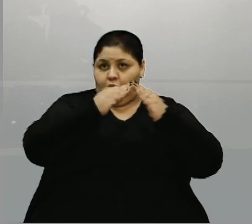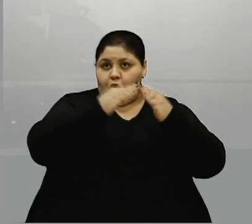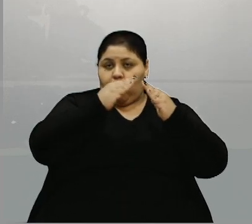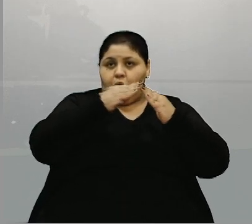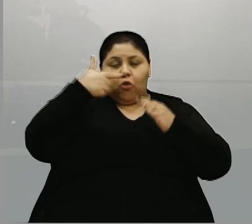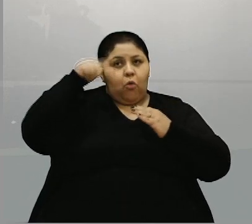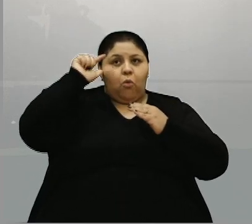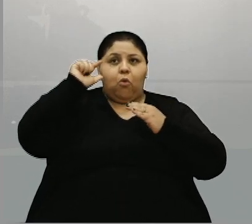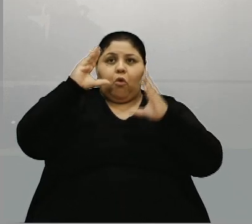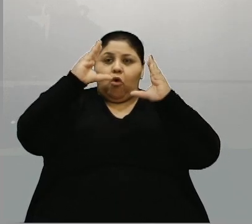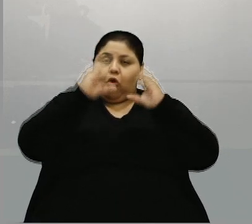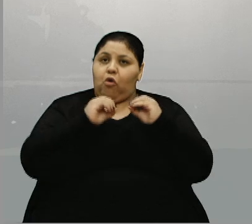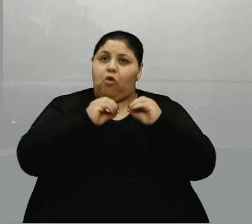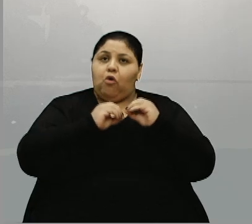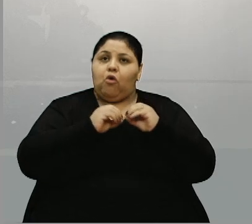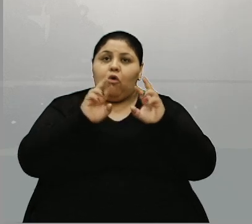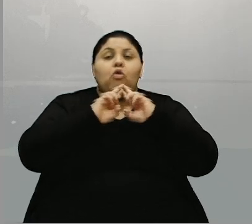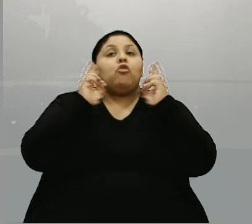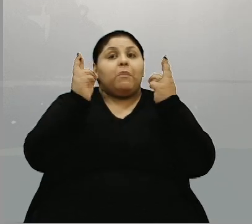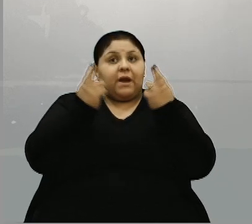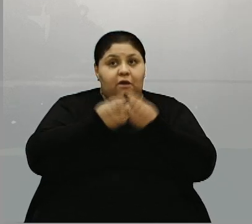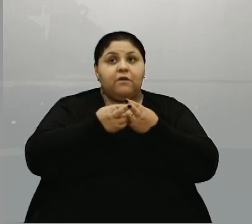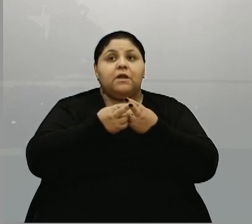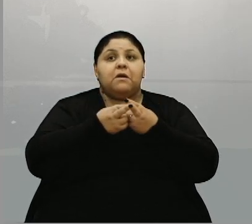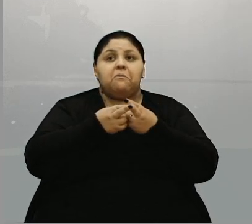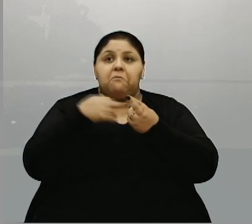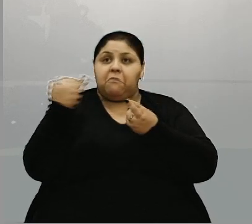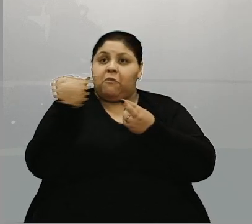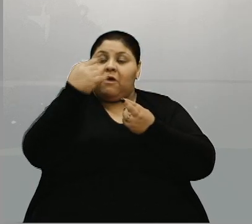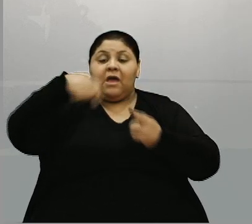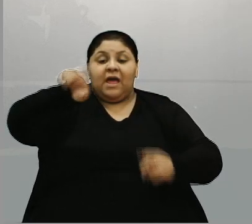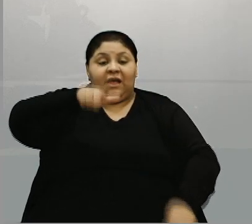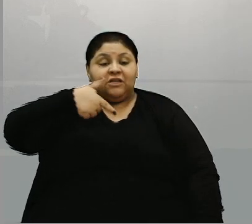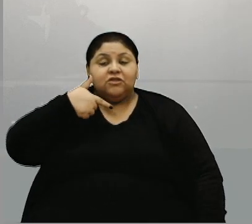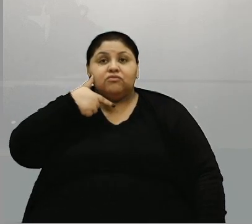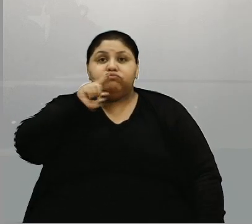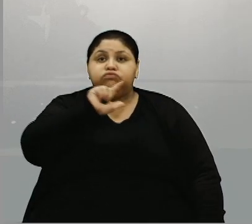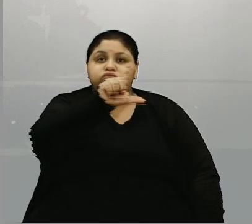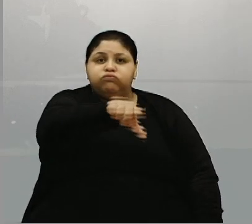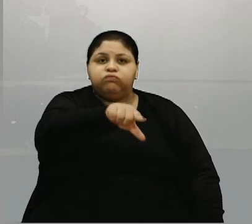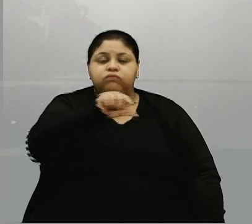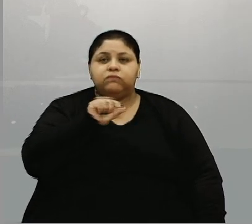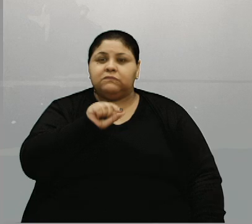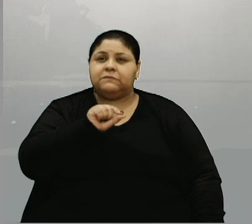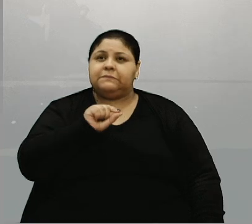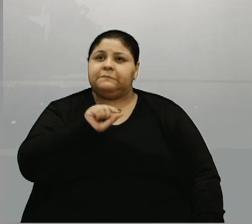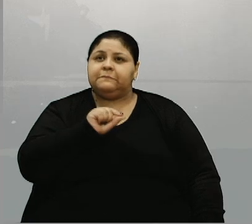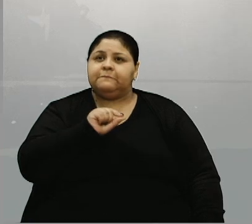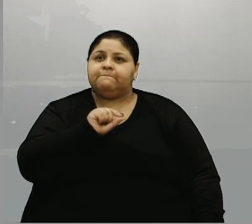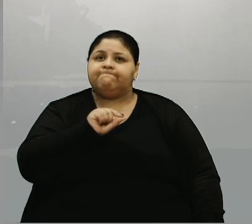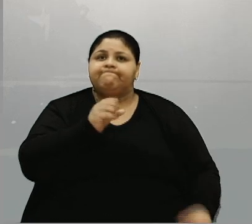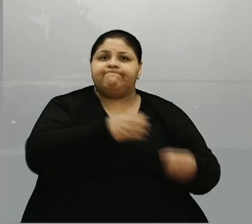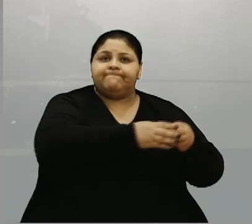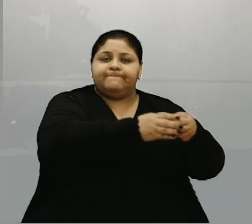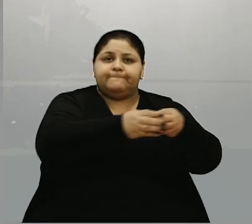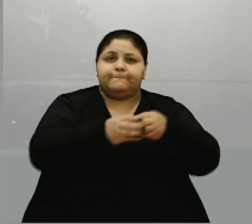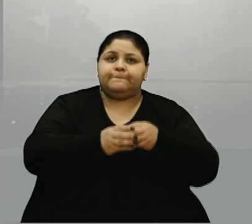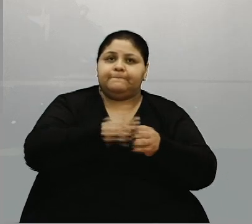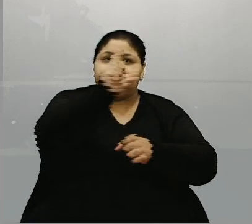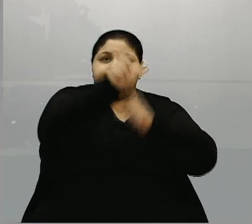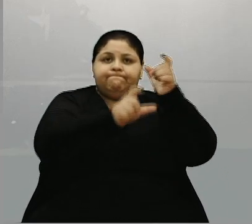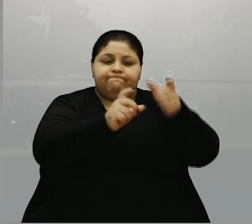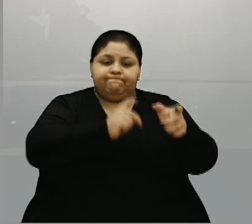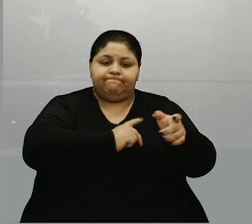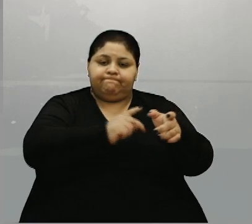numa reunião calorosa, apesar do frio, a gente conseguiu eleger, então, a Associação de Moradores, o